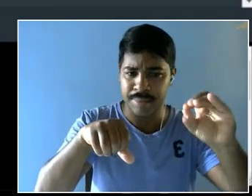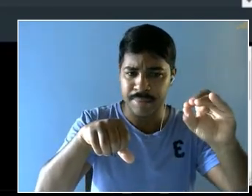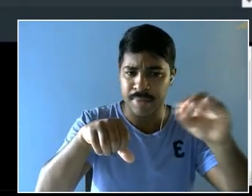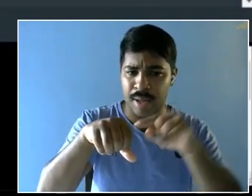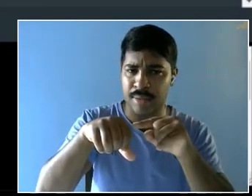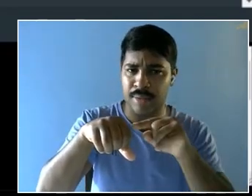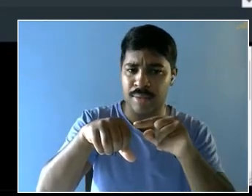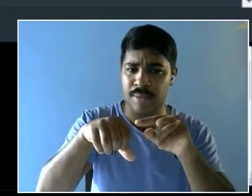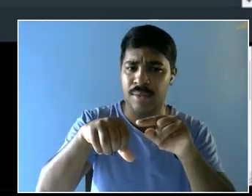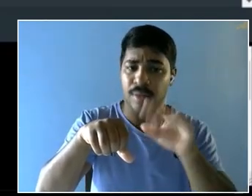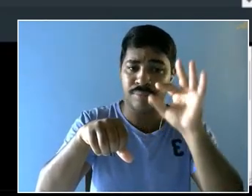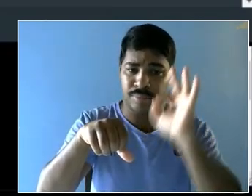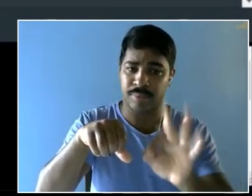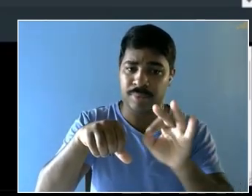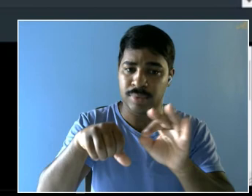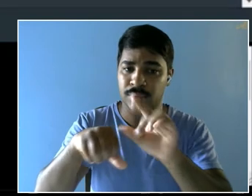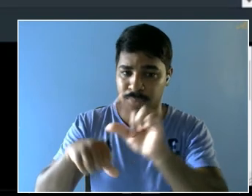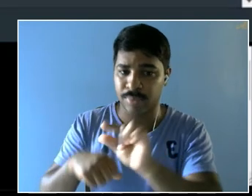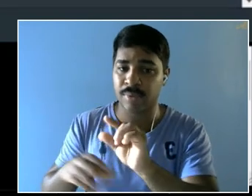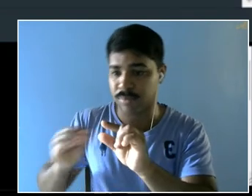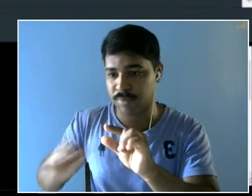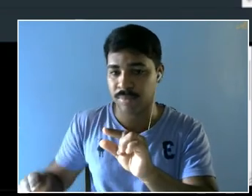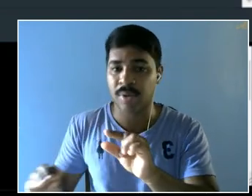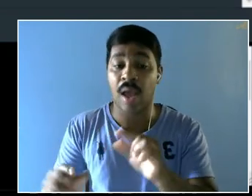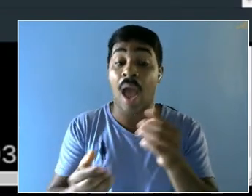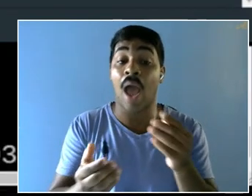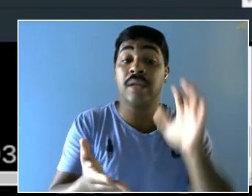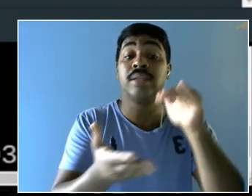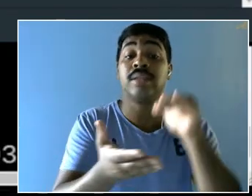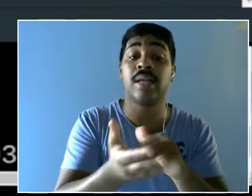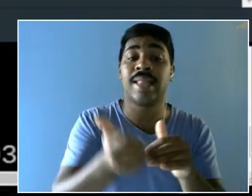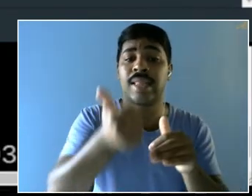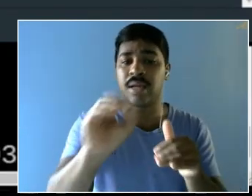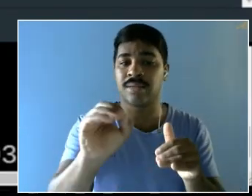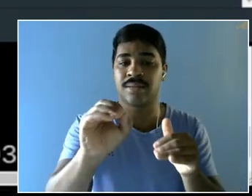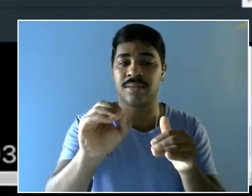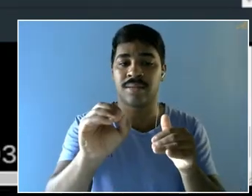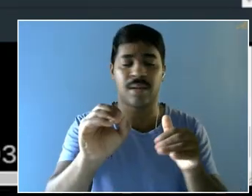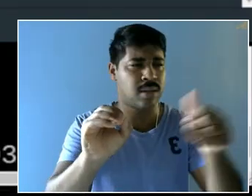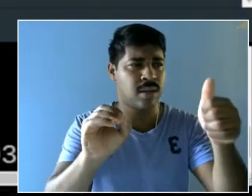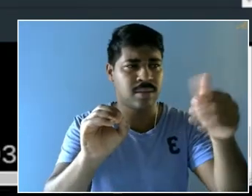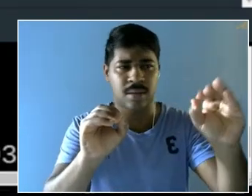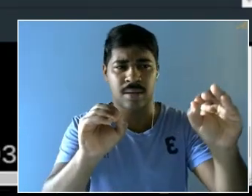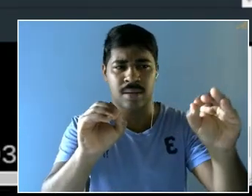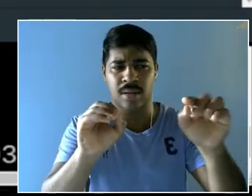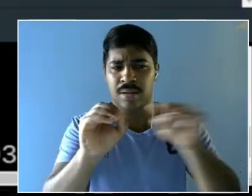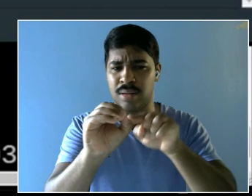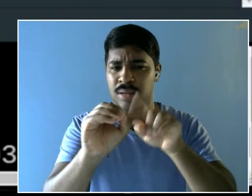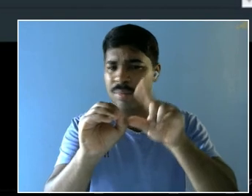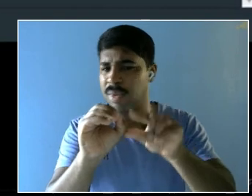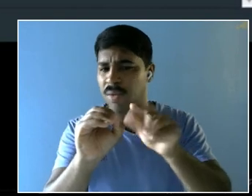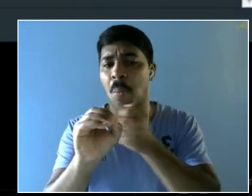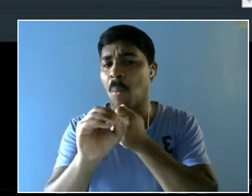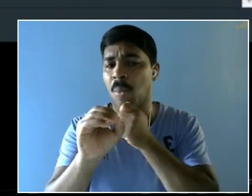Falso. Então, ele não entra aqui dentro. Então, ele não escreve 10 e termina o programa. Aqui ele colocou amarelo, mas esquece,